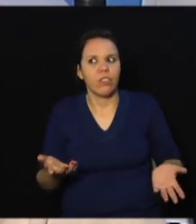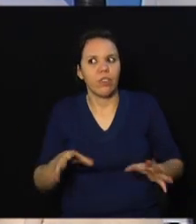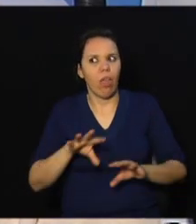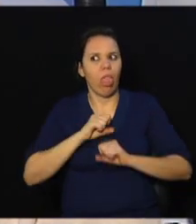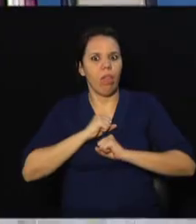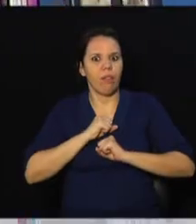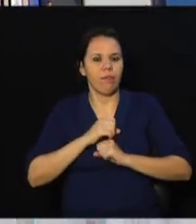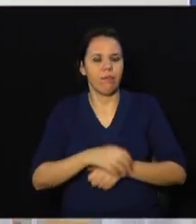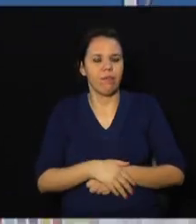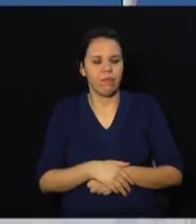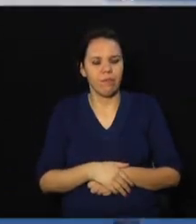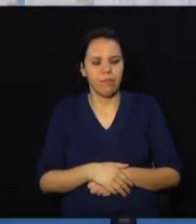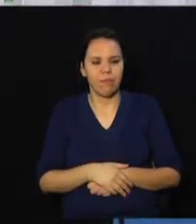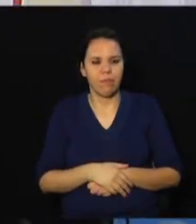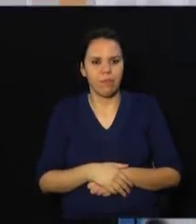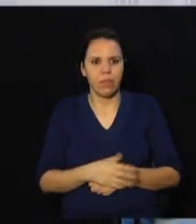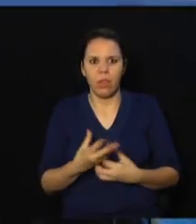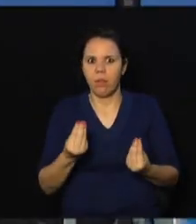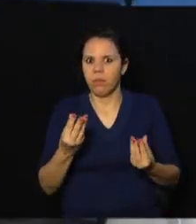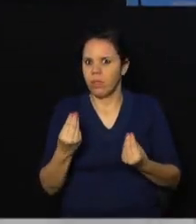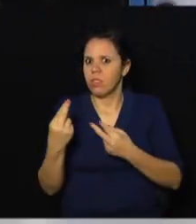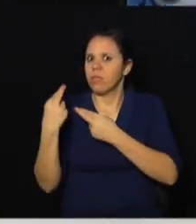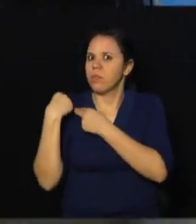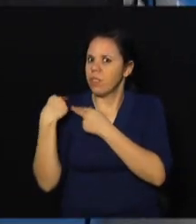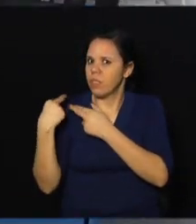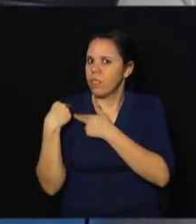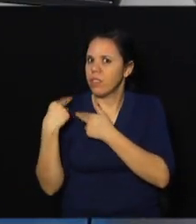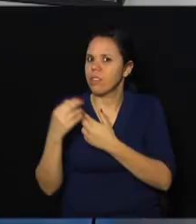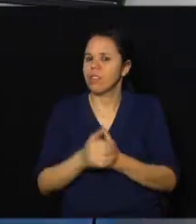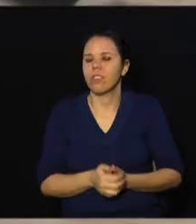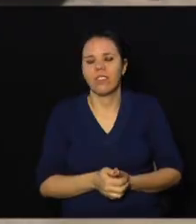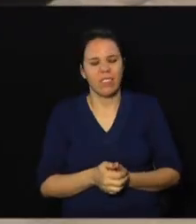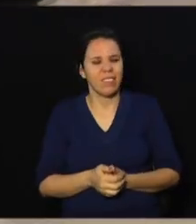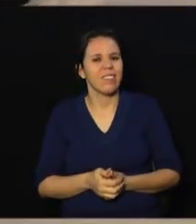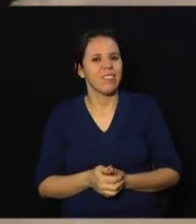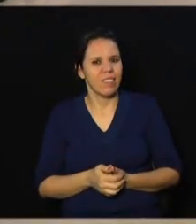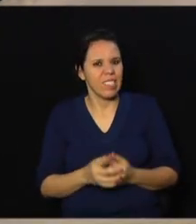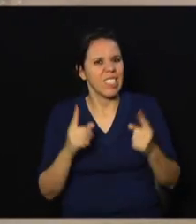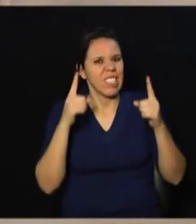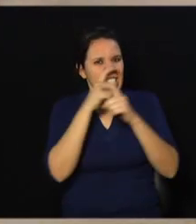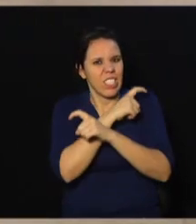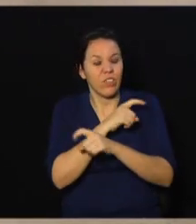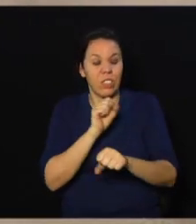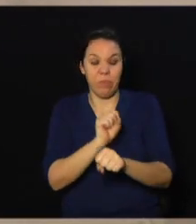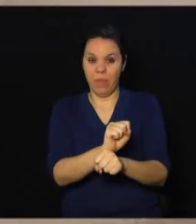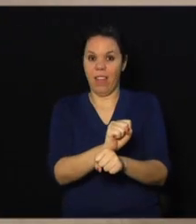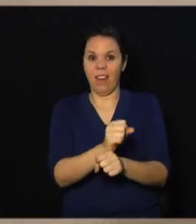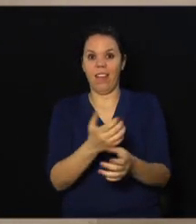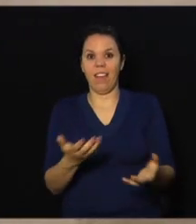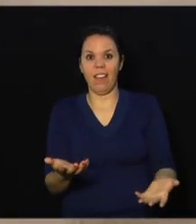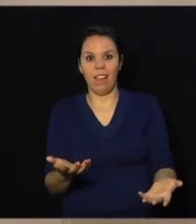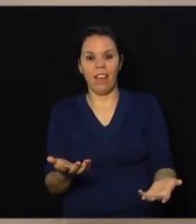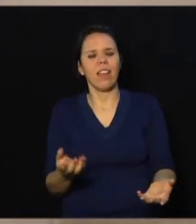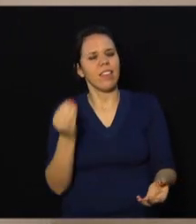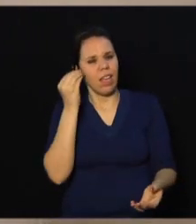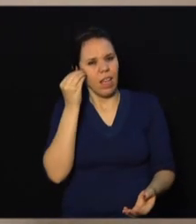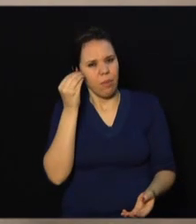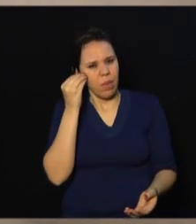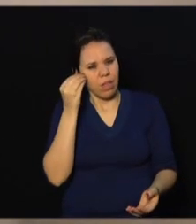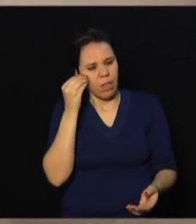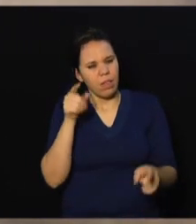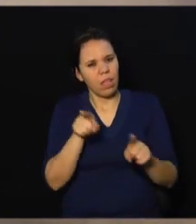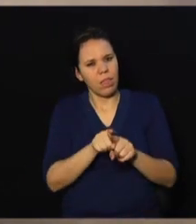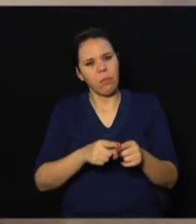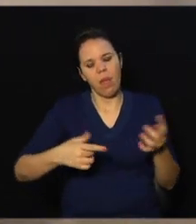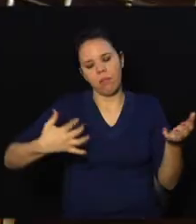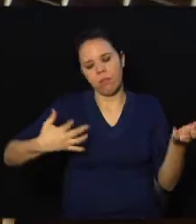É complicado. Com tanta responsabilidade assim, é complicado pôr o pé no freio, mas dá para soltar a mão